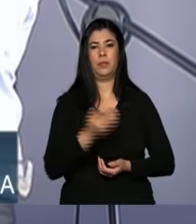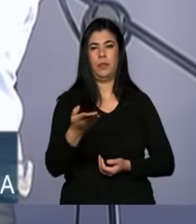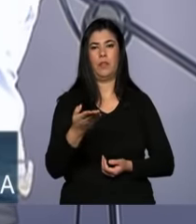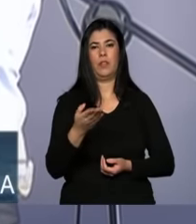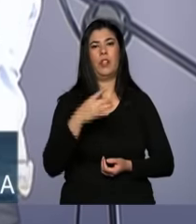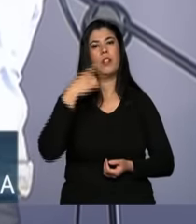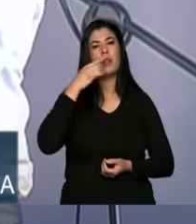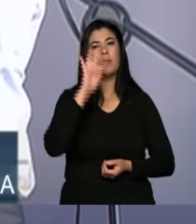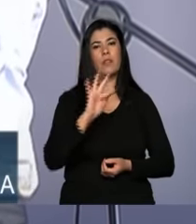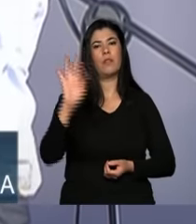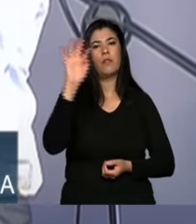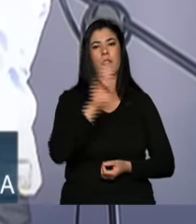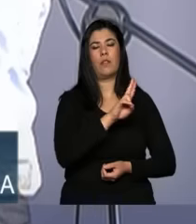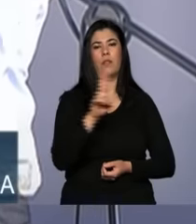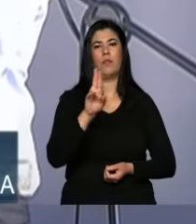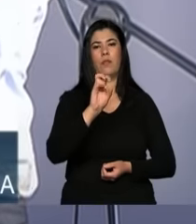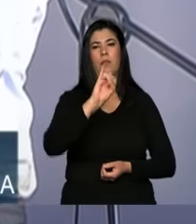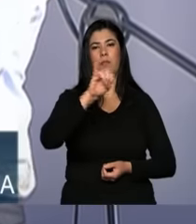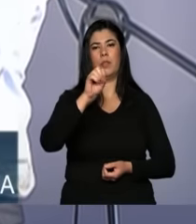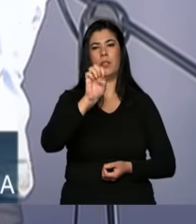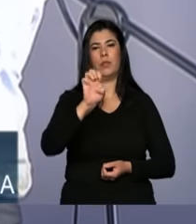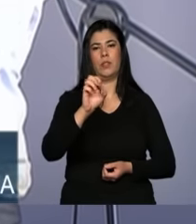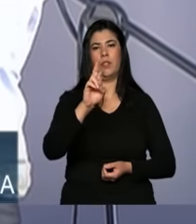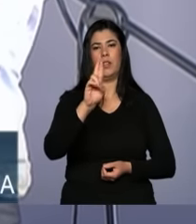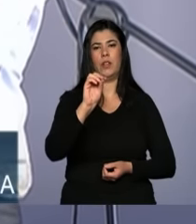deputado federal Zé Rocha.